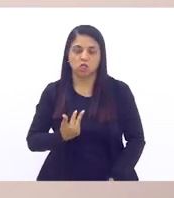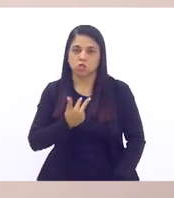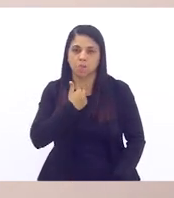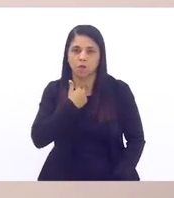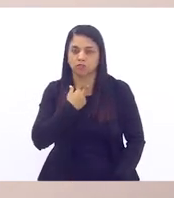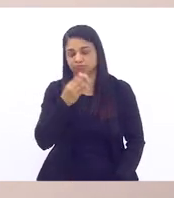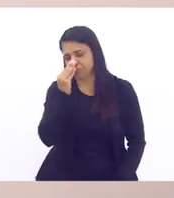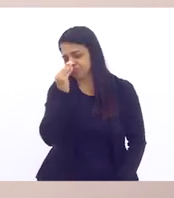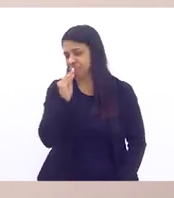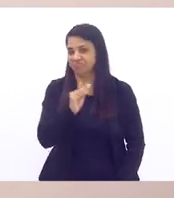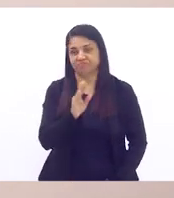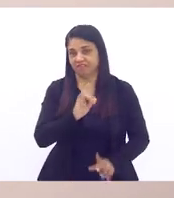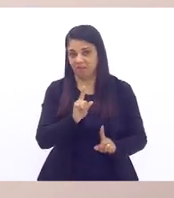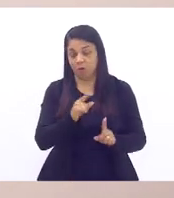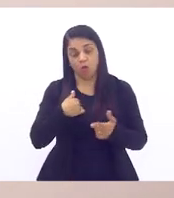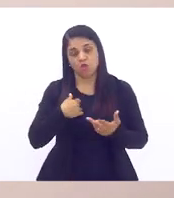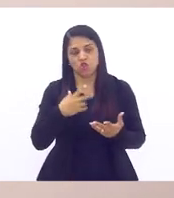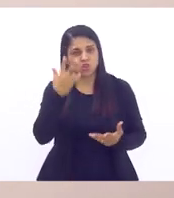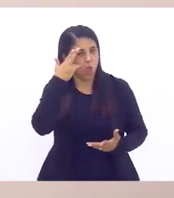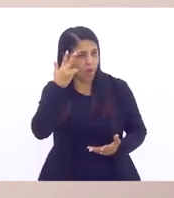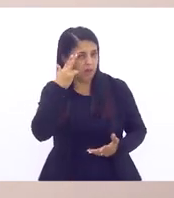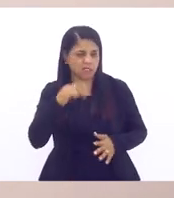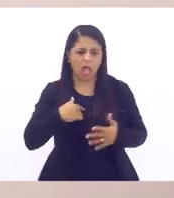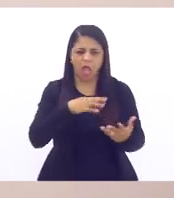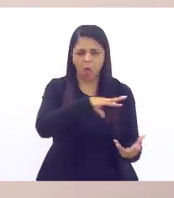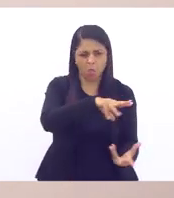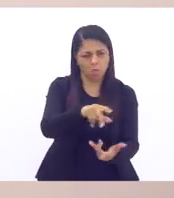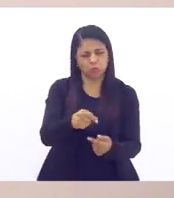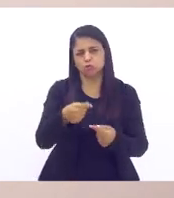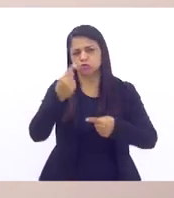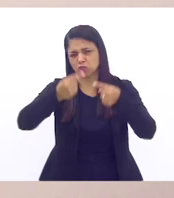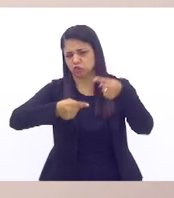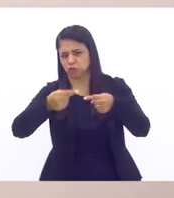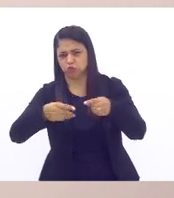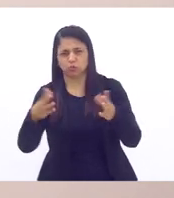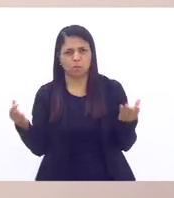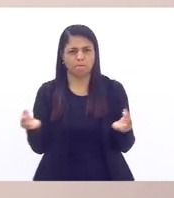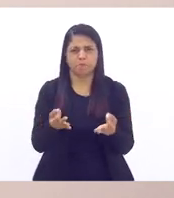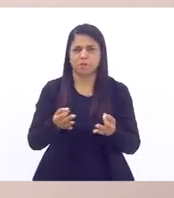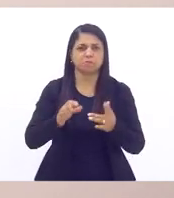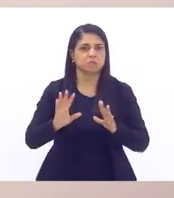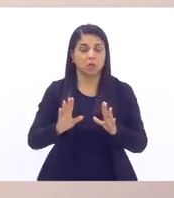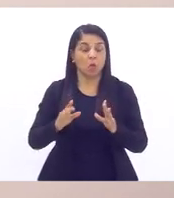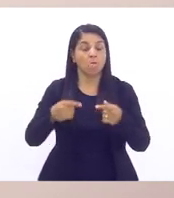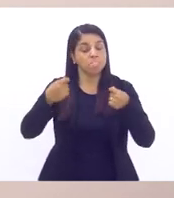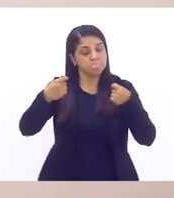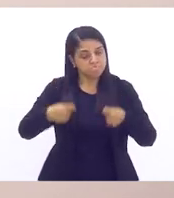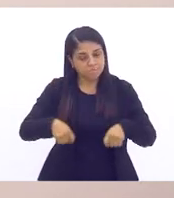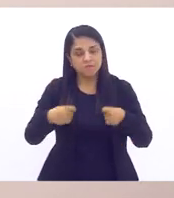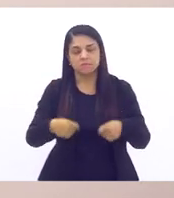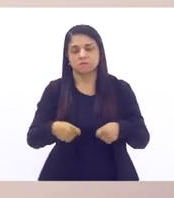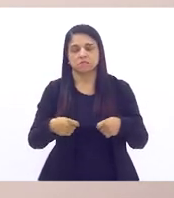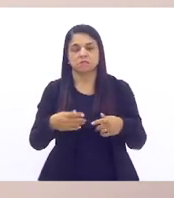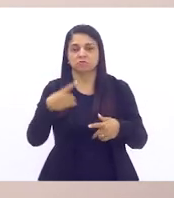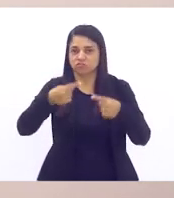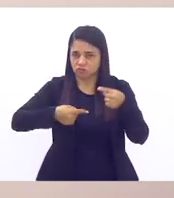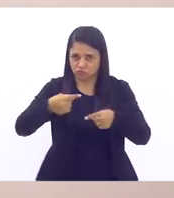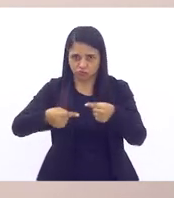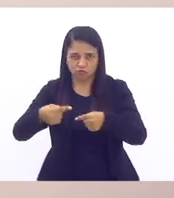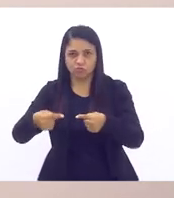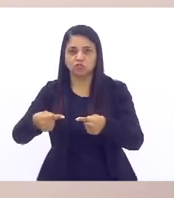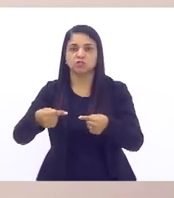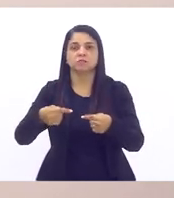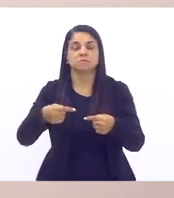normalizar dizendo não o mundo tá preparado a gente já tá discutindo esse tema não as pessoas infelizmente ainda